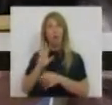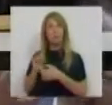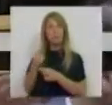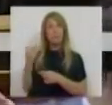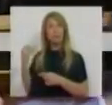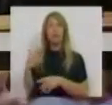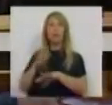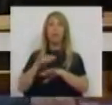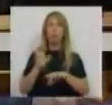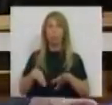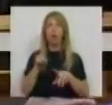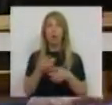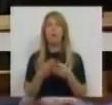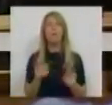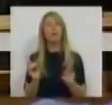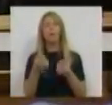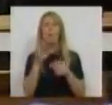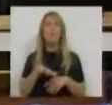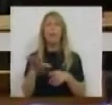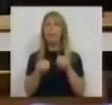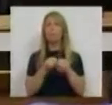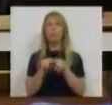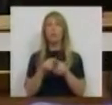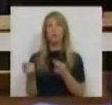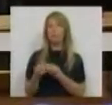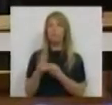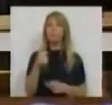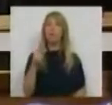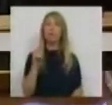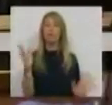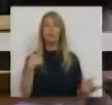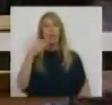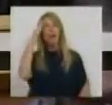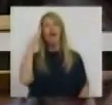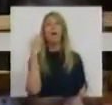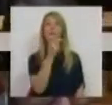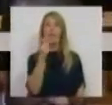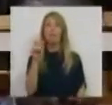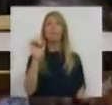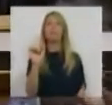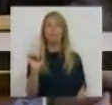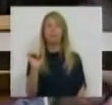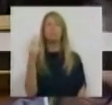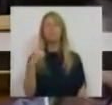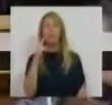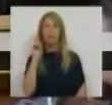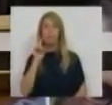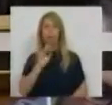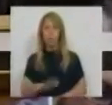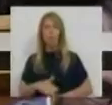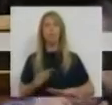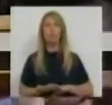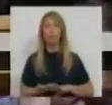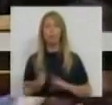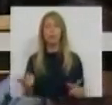Não é de uma área política próxima do Bloco de Esquerda e, por isso, eu creio que a sua citação terá ainda um valor reforçado. Diz